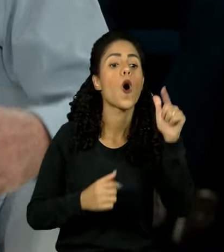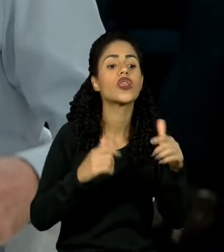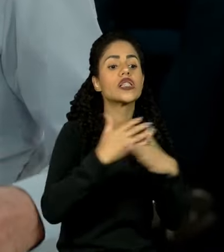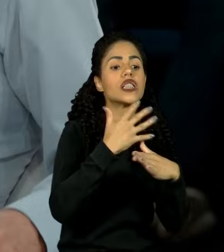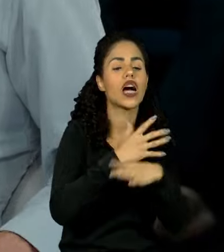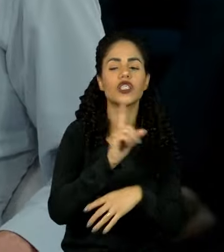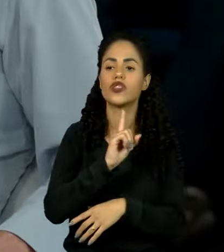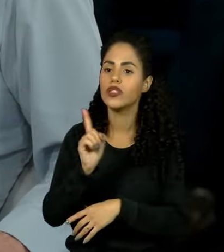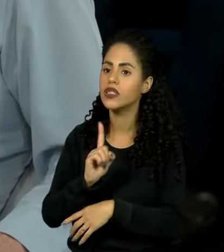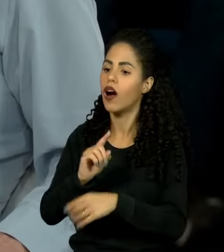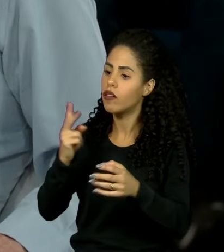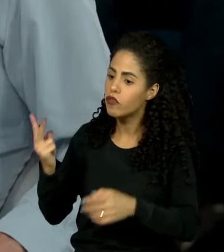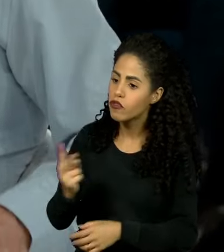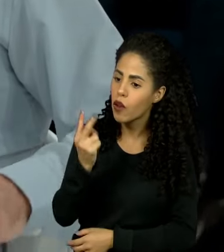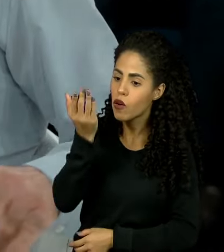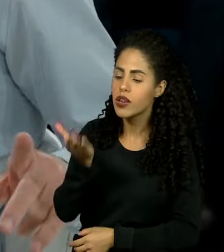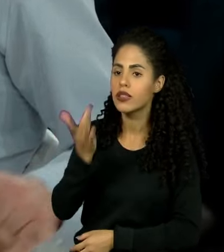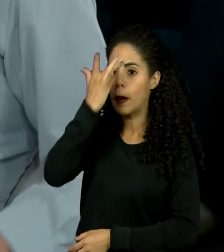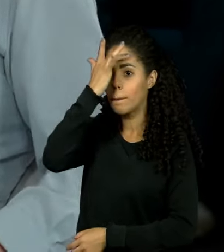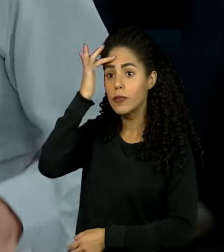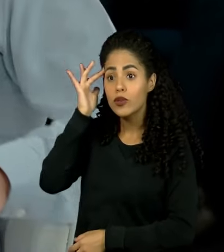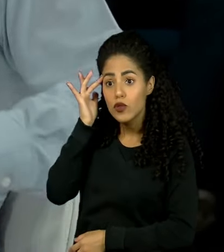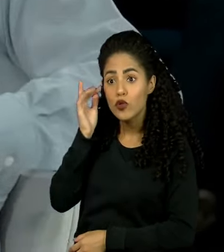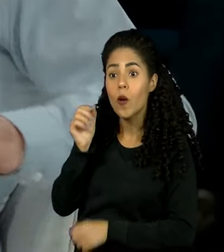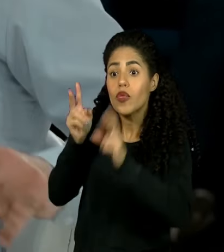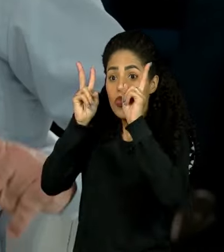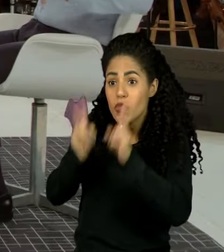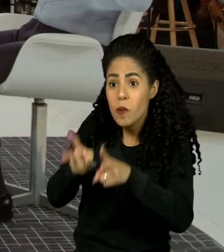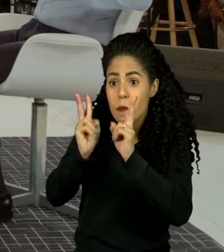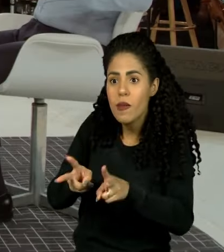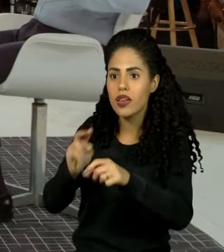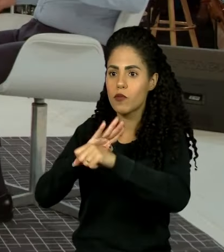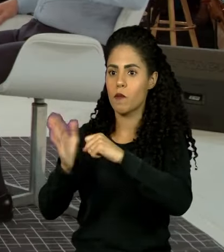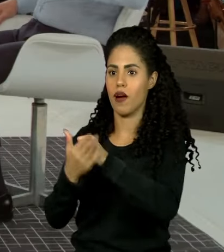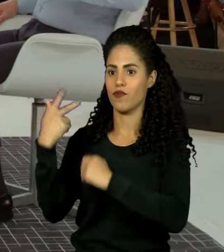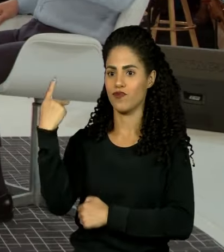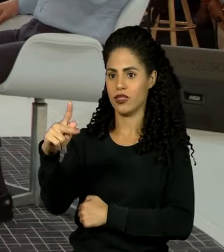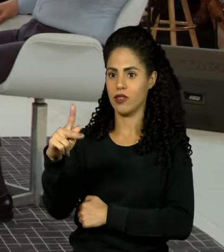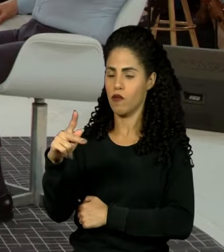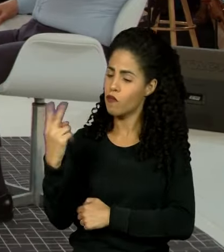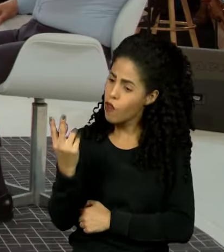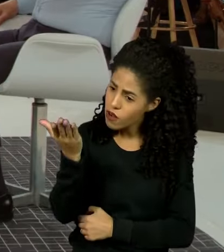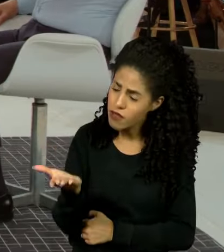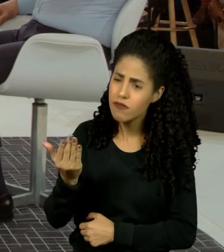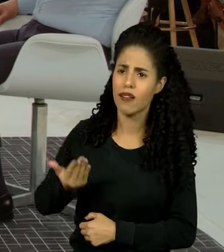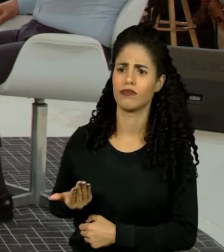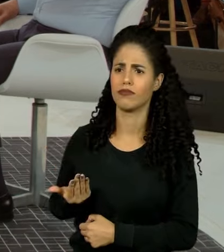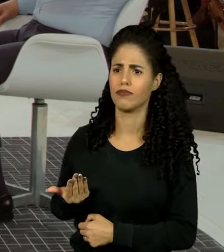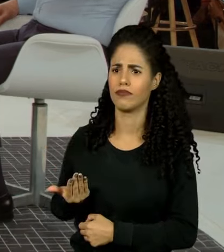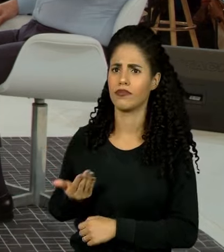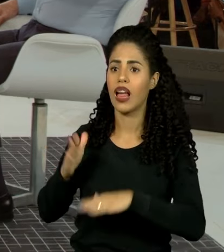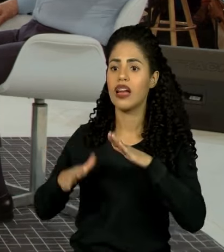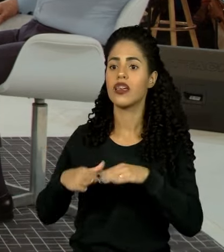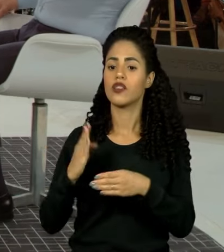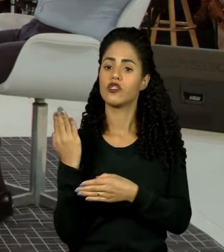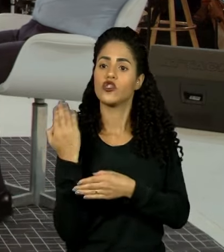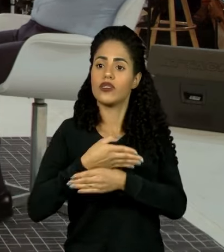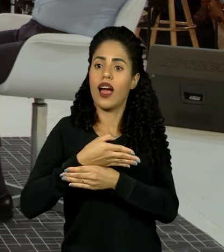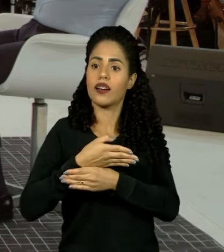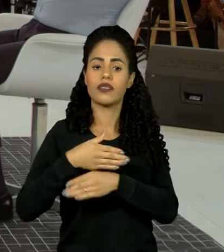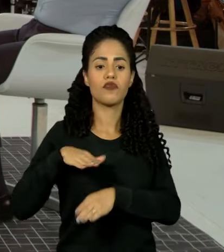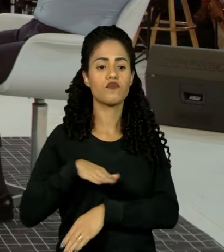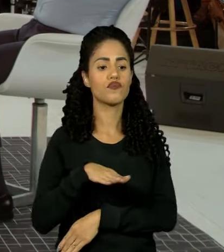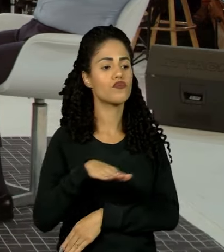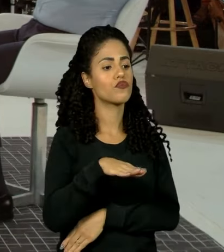loja que muitas vezes né não sei duvido que alguém não tenha passado por isso né que chegou de táxi aí quando